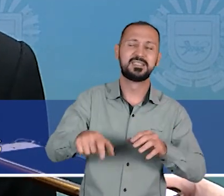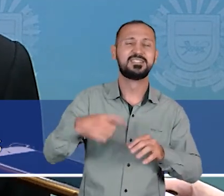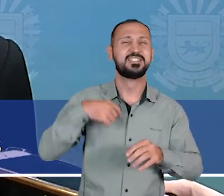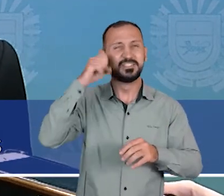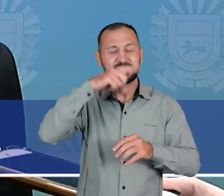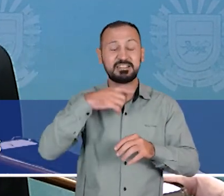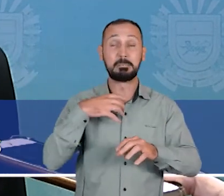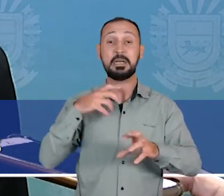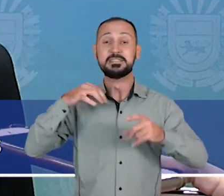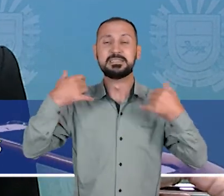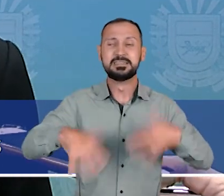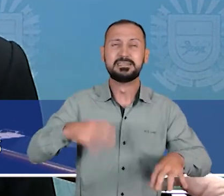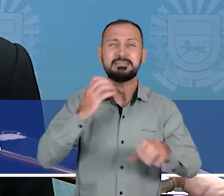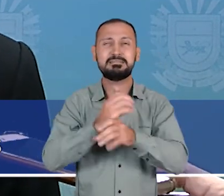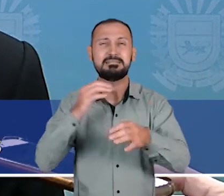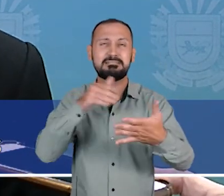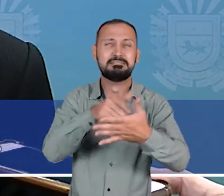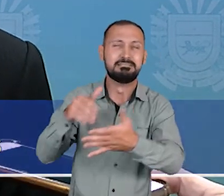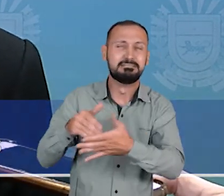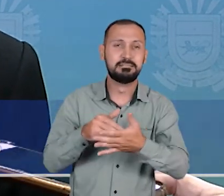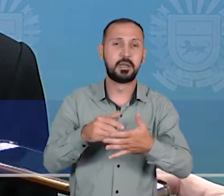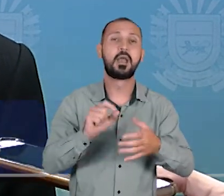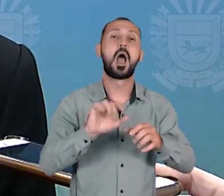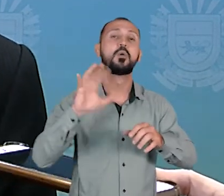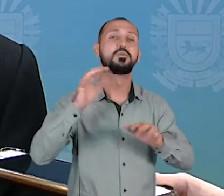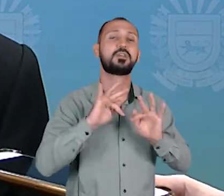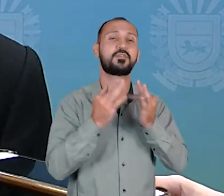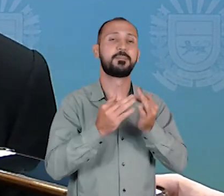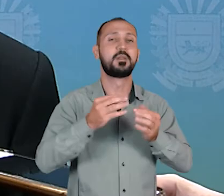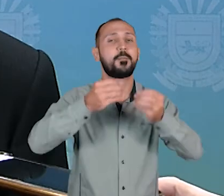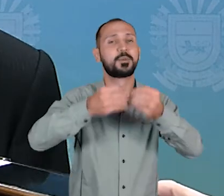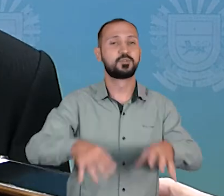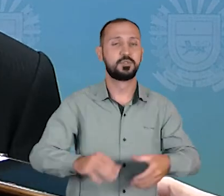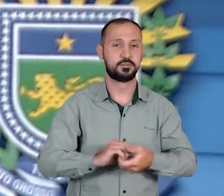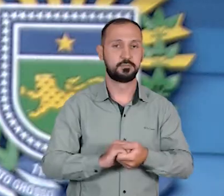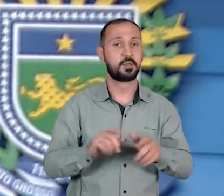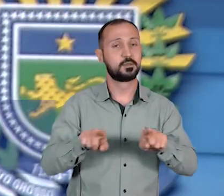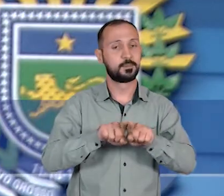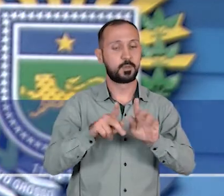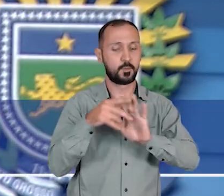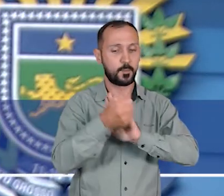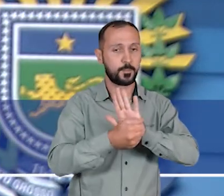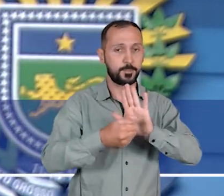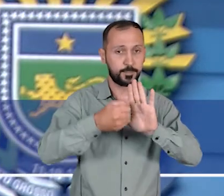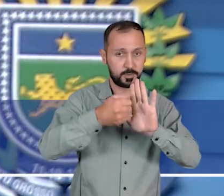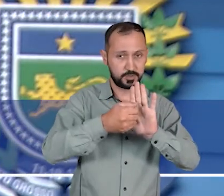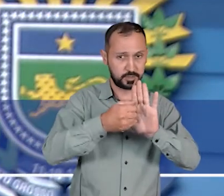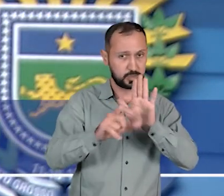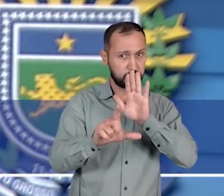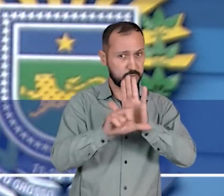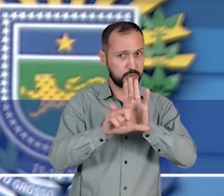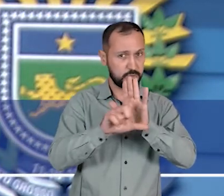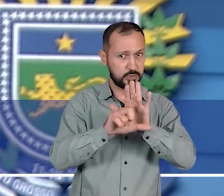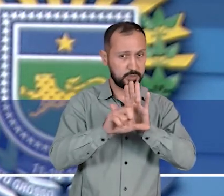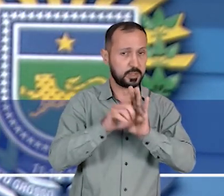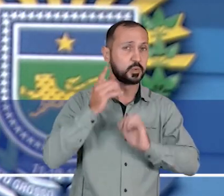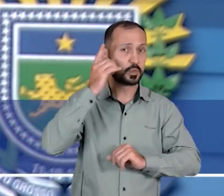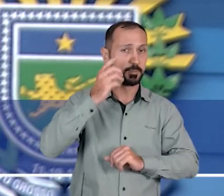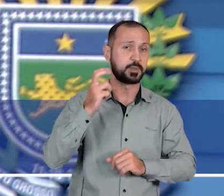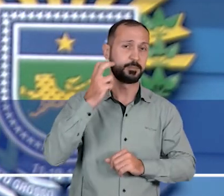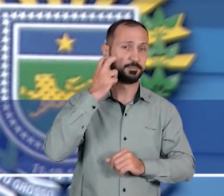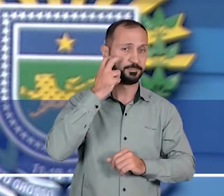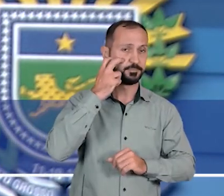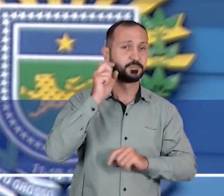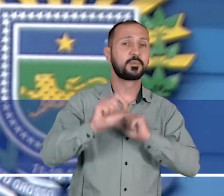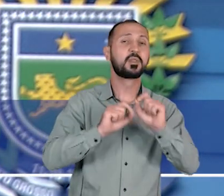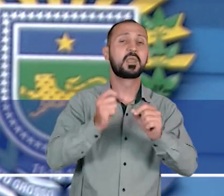idoso, aquele que tem dificuldade de fazer essas operações, e com isso criando um prejuízo para essa família. Também foi aprovado o projeto de lei de autoria do deputado